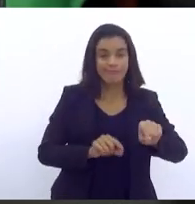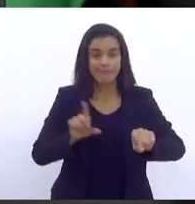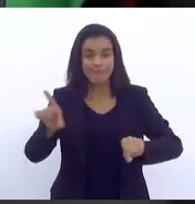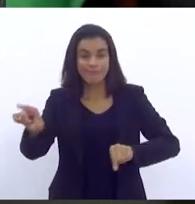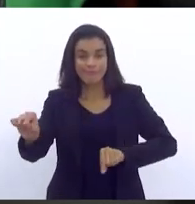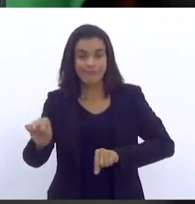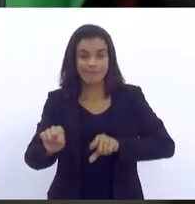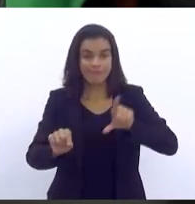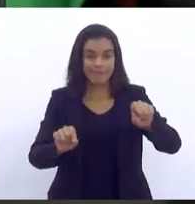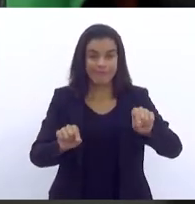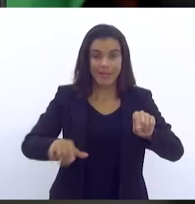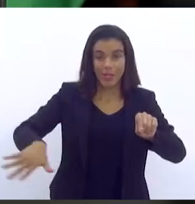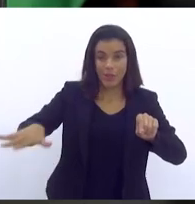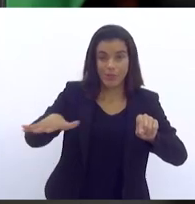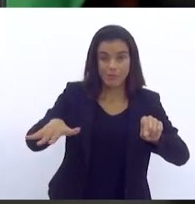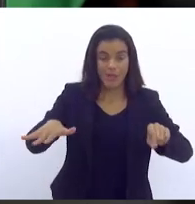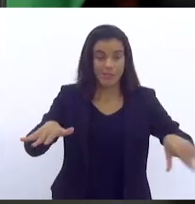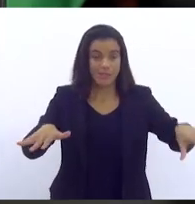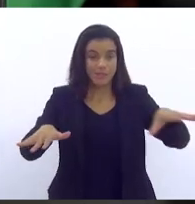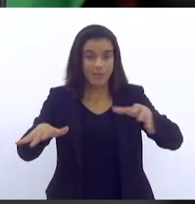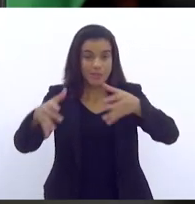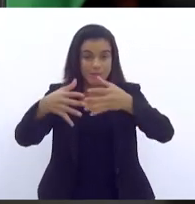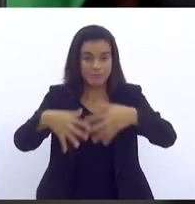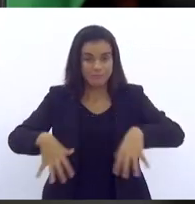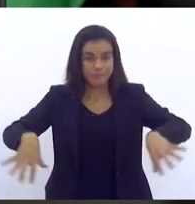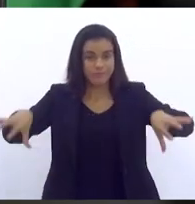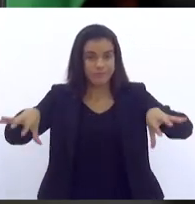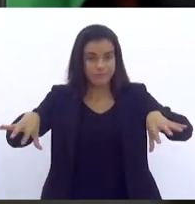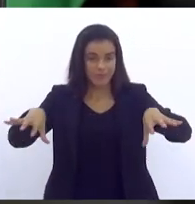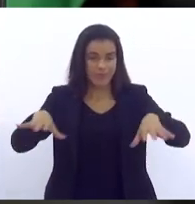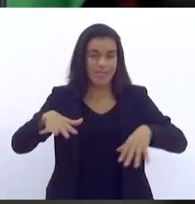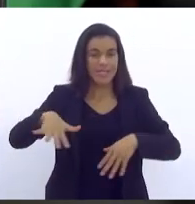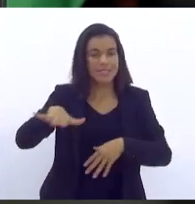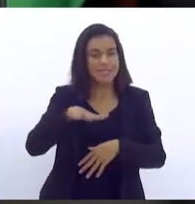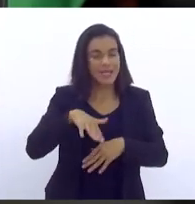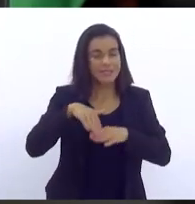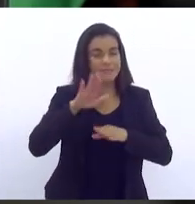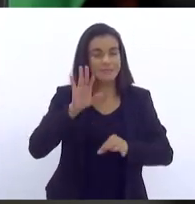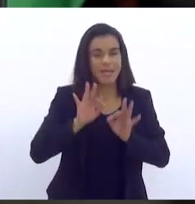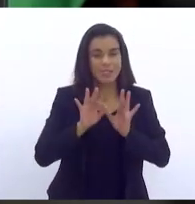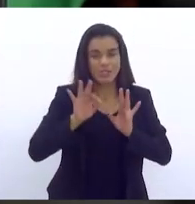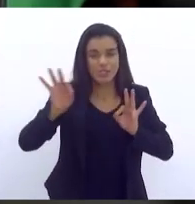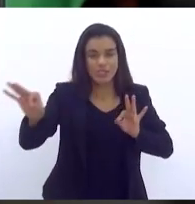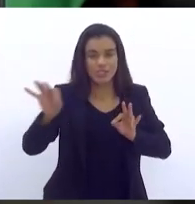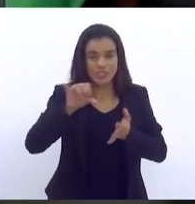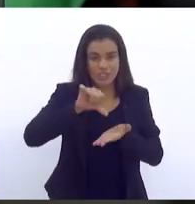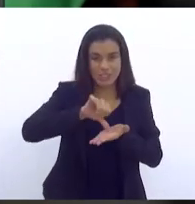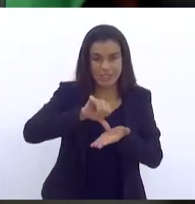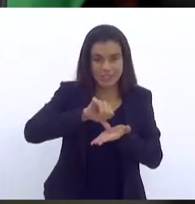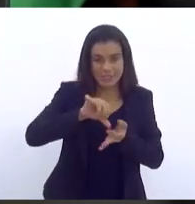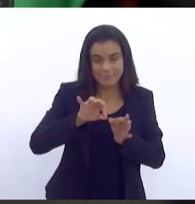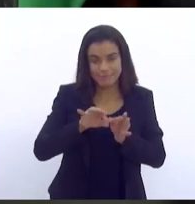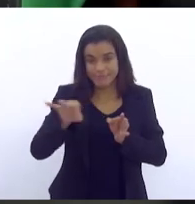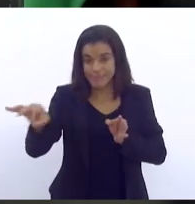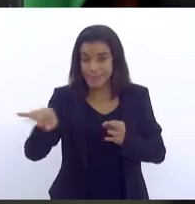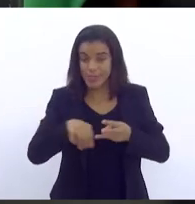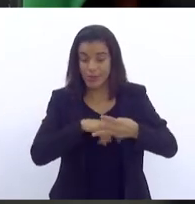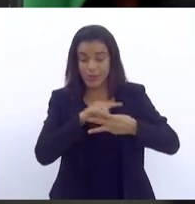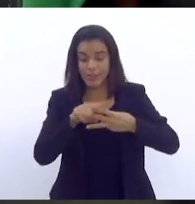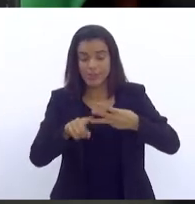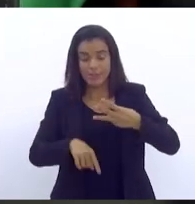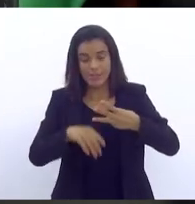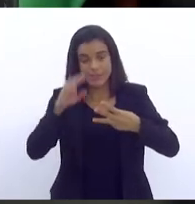do espaço e da segregação das áreas periféricas Essas são três premissas que nós não